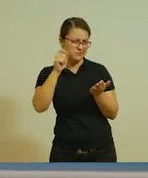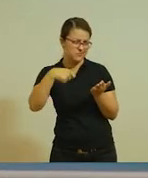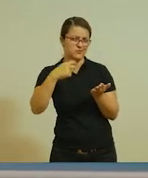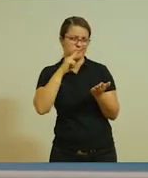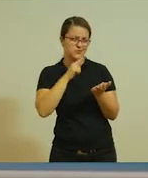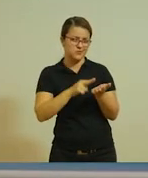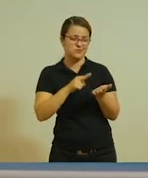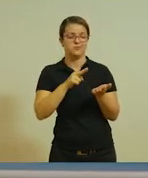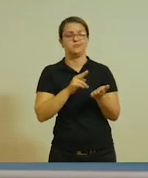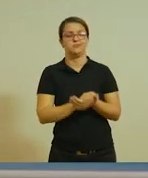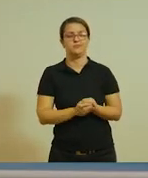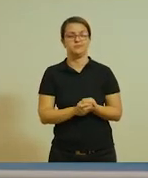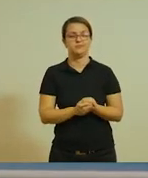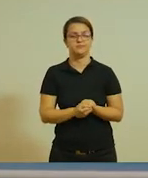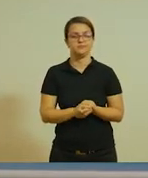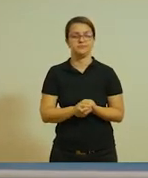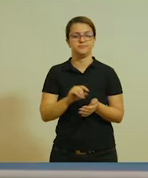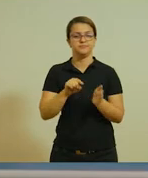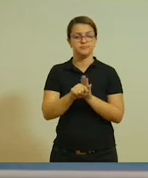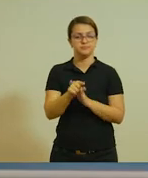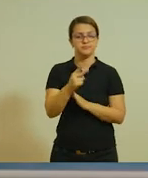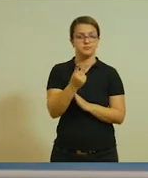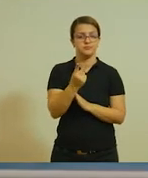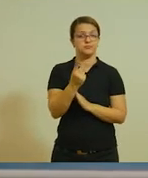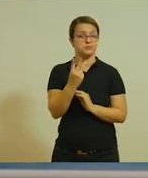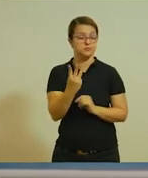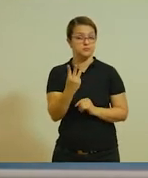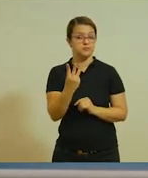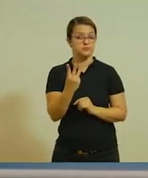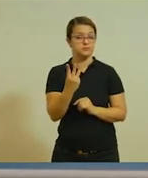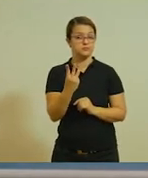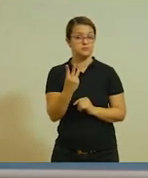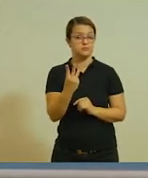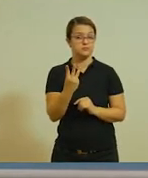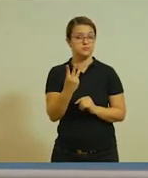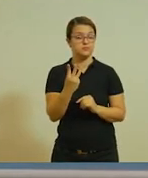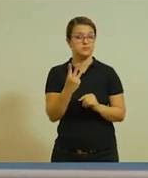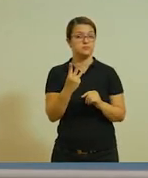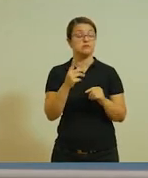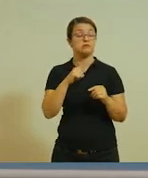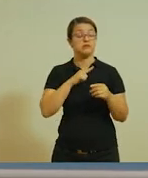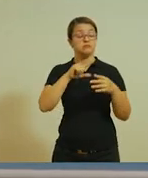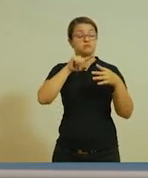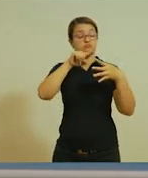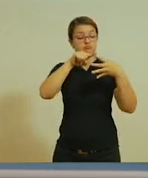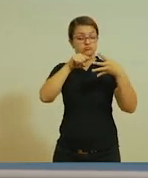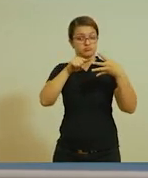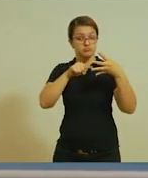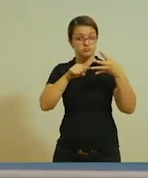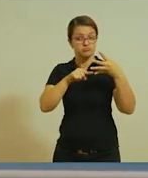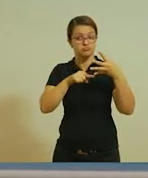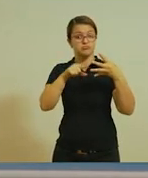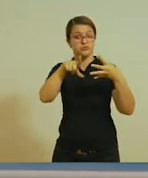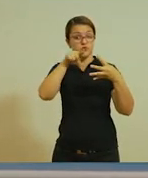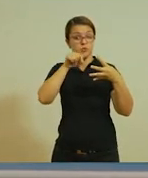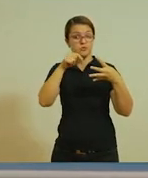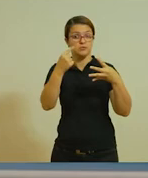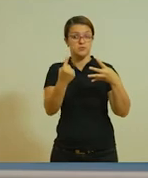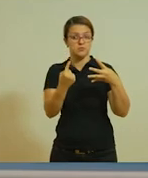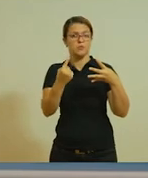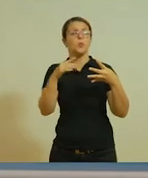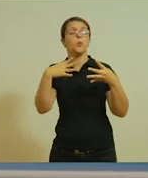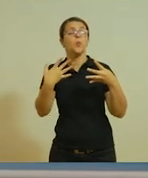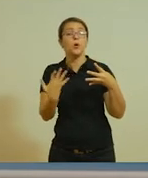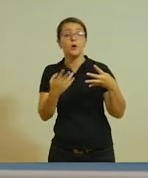questão. A questão número 2 e a número 3, elas são questões com alternativa. Então, vocês deverão fazer a leitura das questões